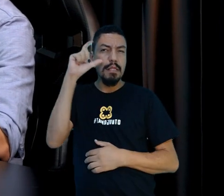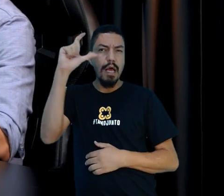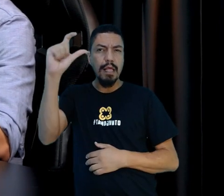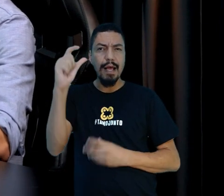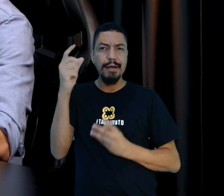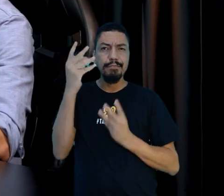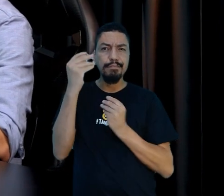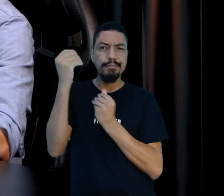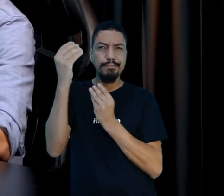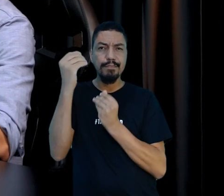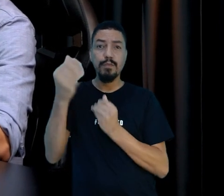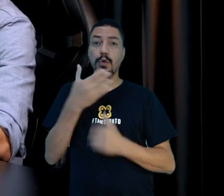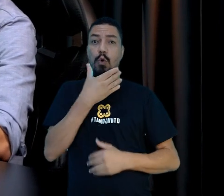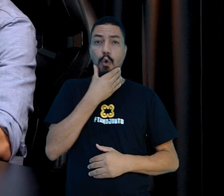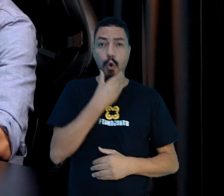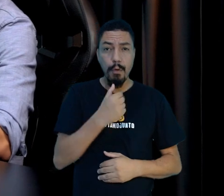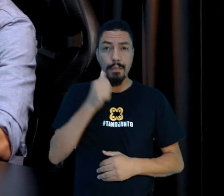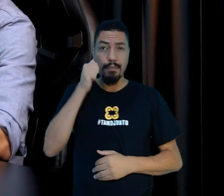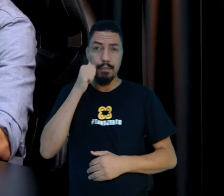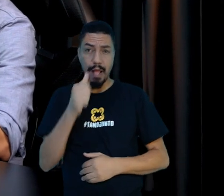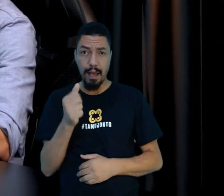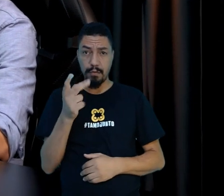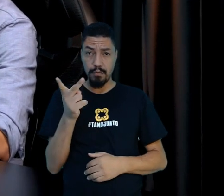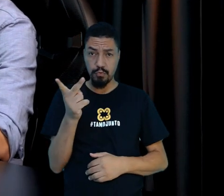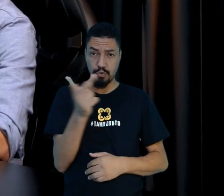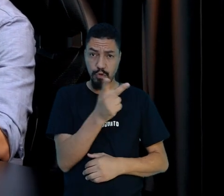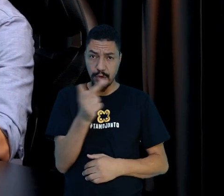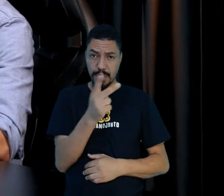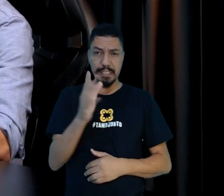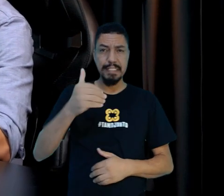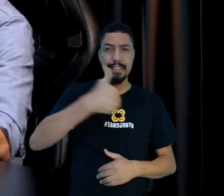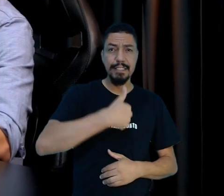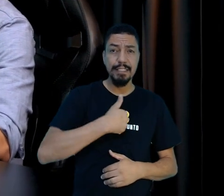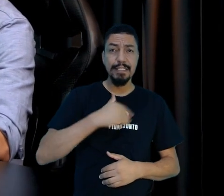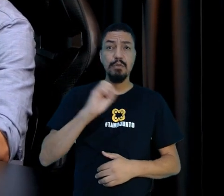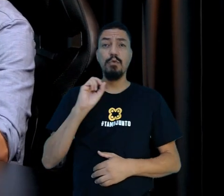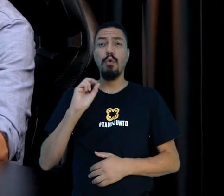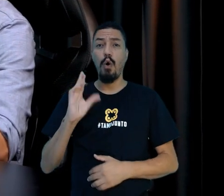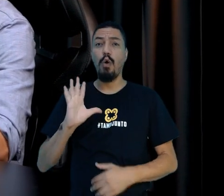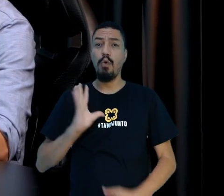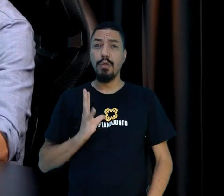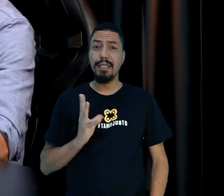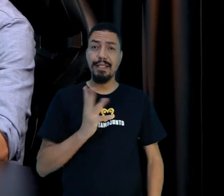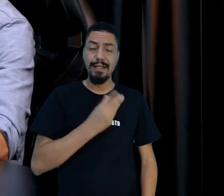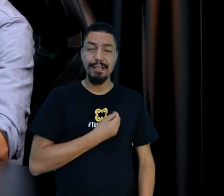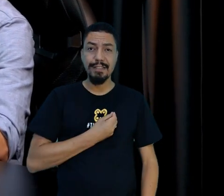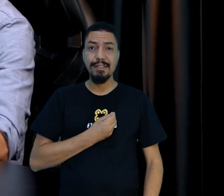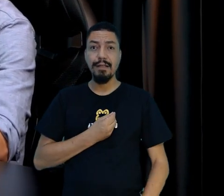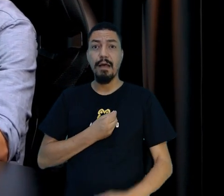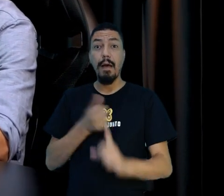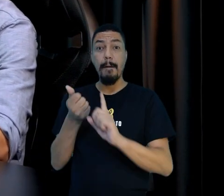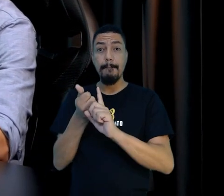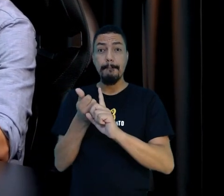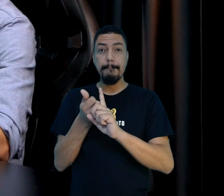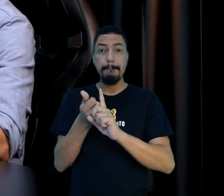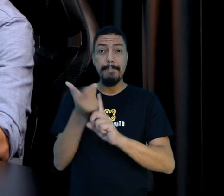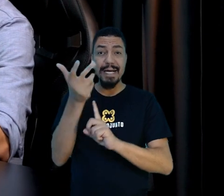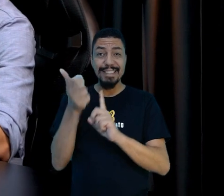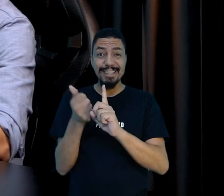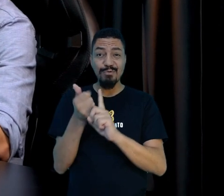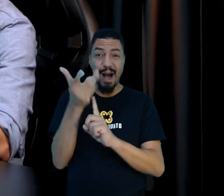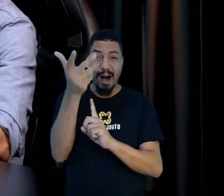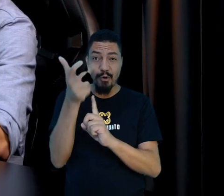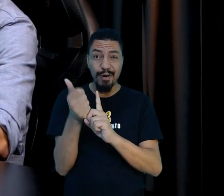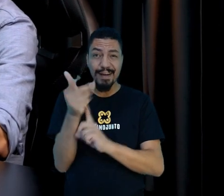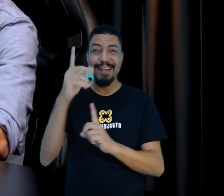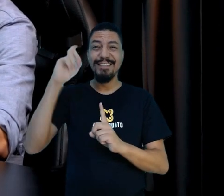sexual por homens ou e por mulheres, né? Cis ou trans, enfim. Pessoas pansexuais, em